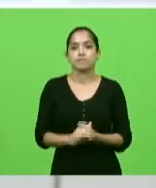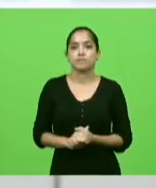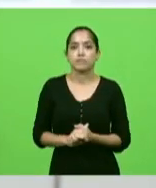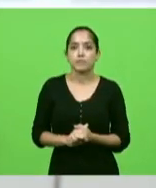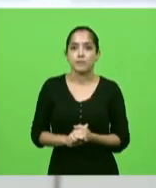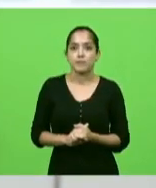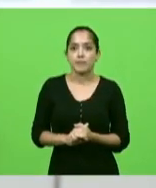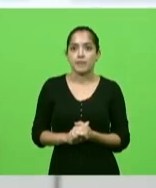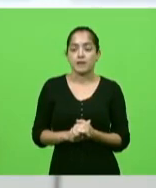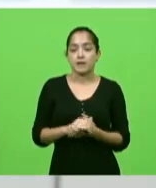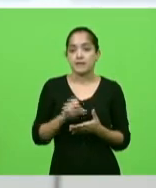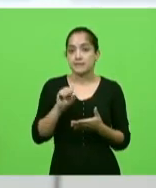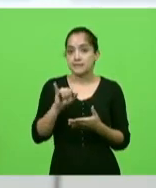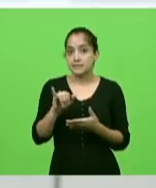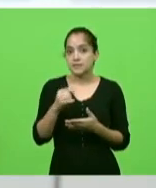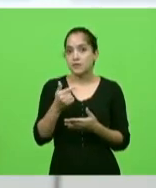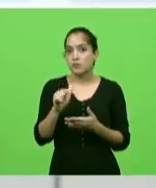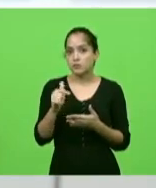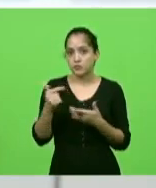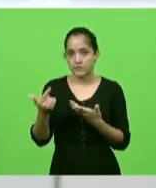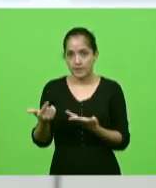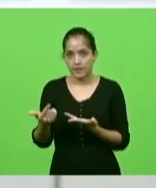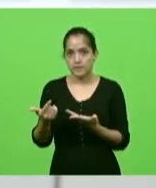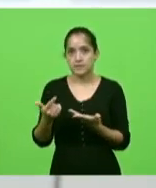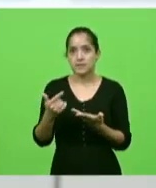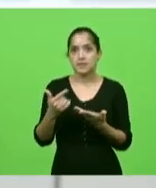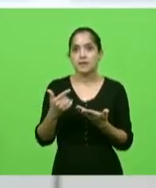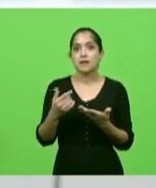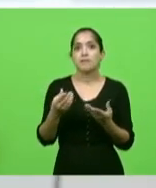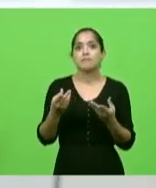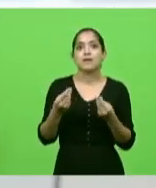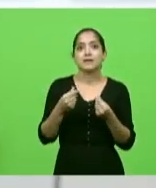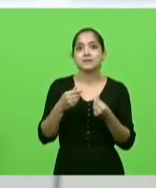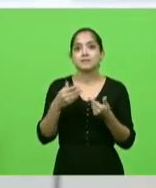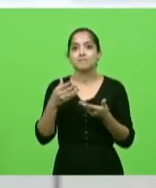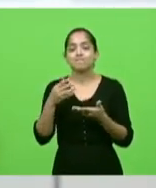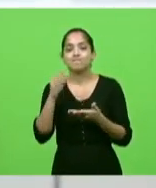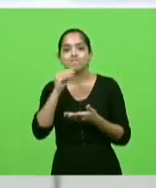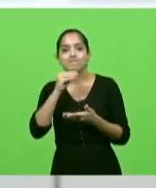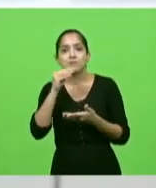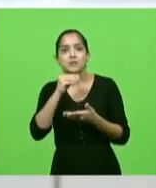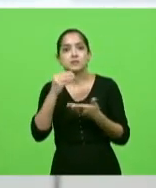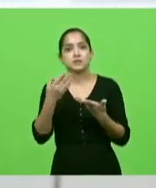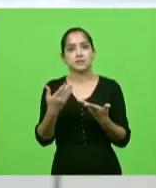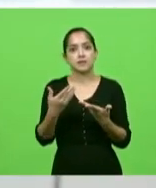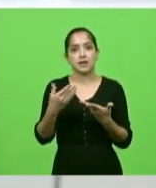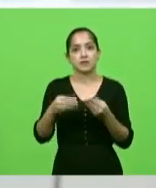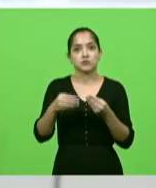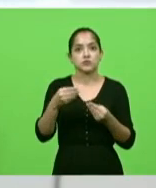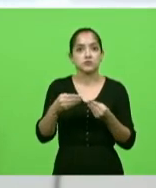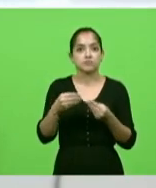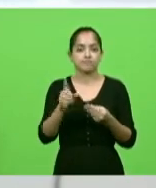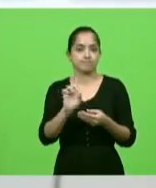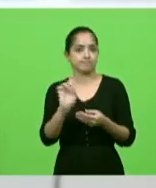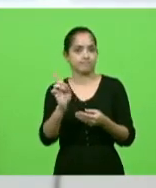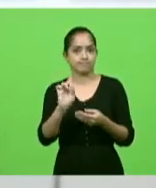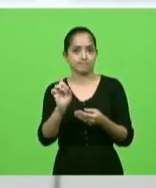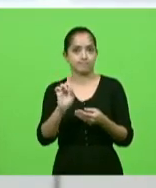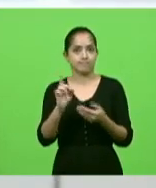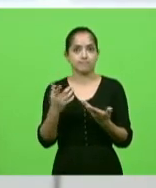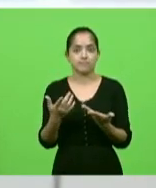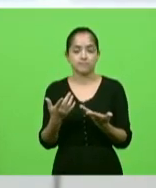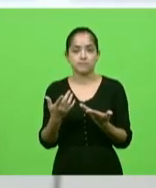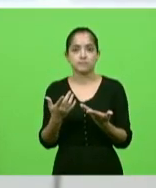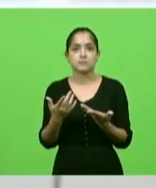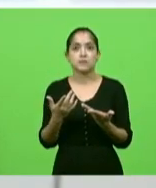e não fosse assim Se existisse maior fragilidade índice área que repita-se não é o caso a